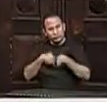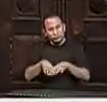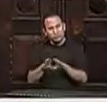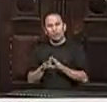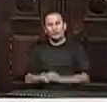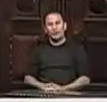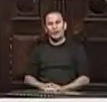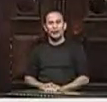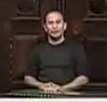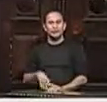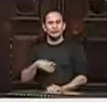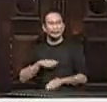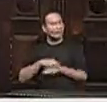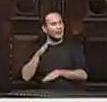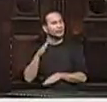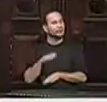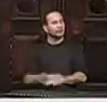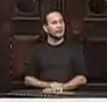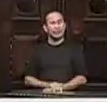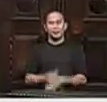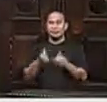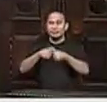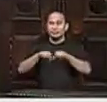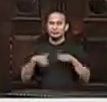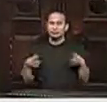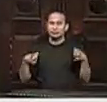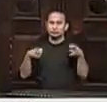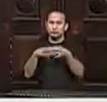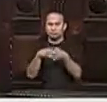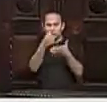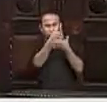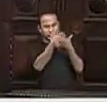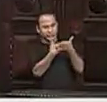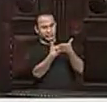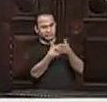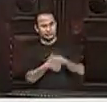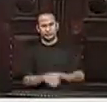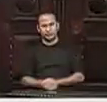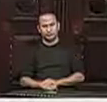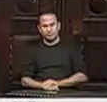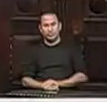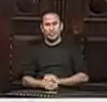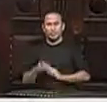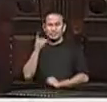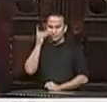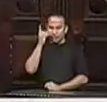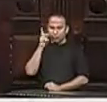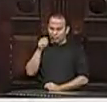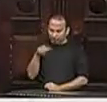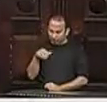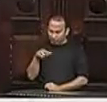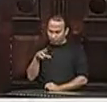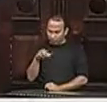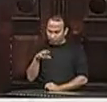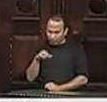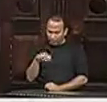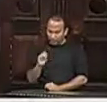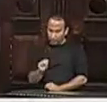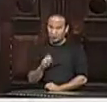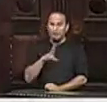possibilidade de receitas novas. E mais, nesta peça orçamentária, deputado Paulo Ramos, nós já